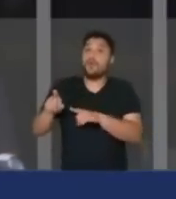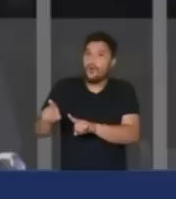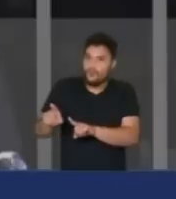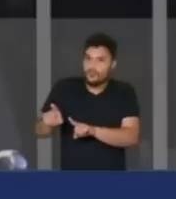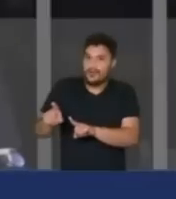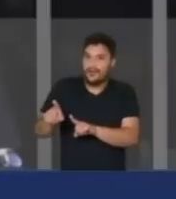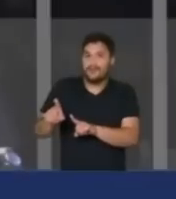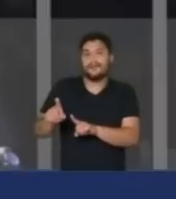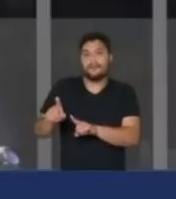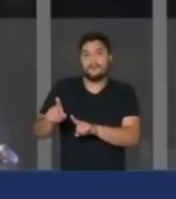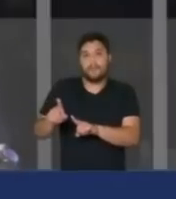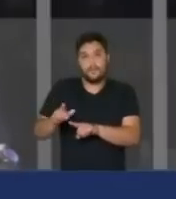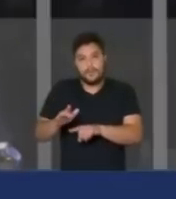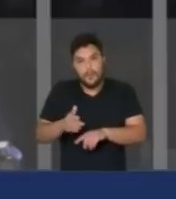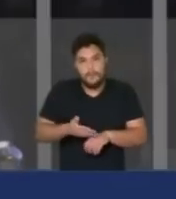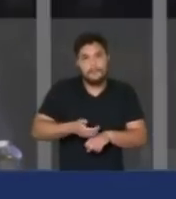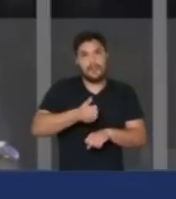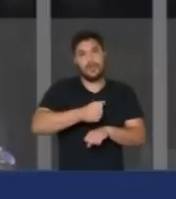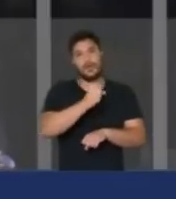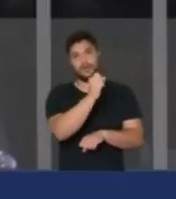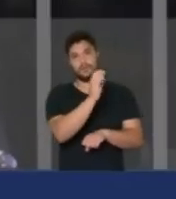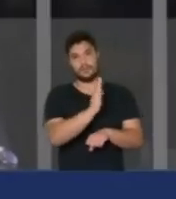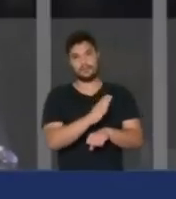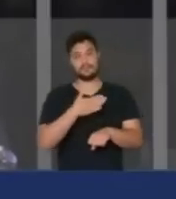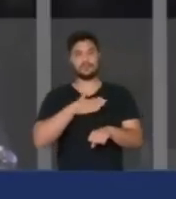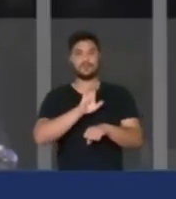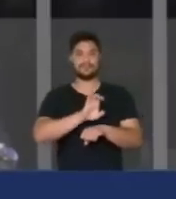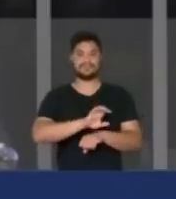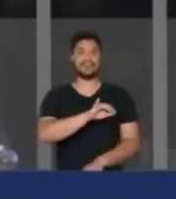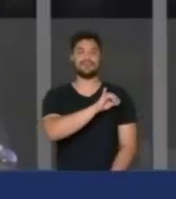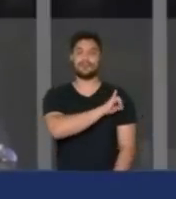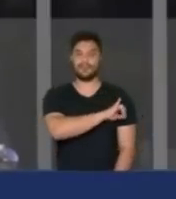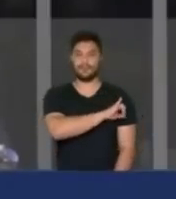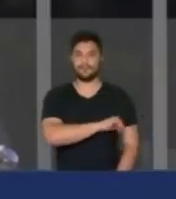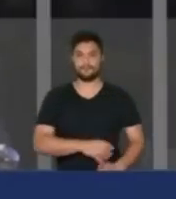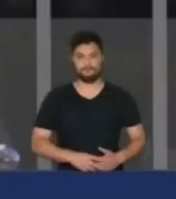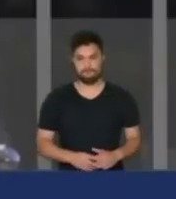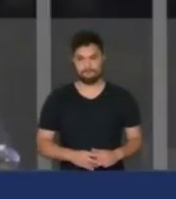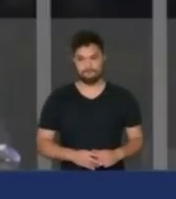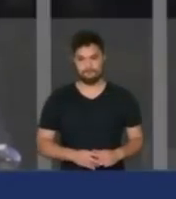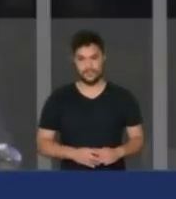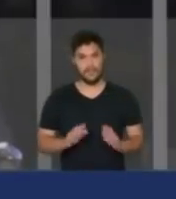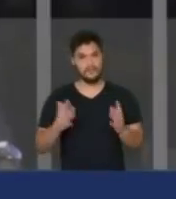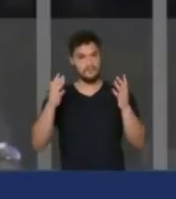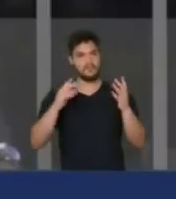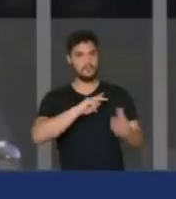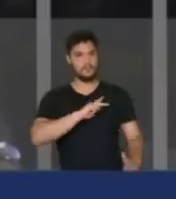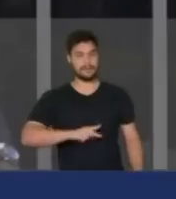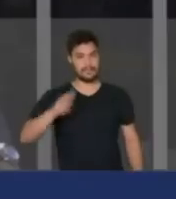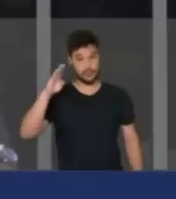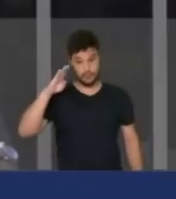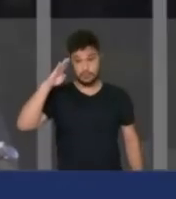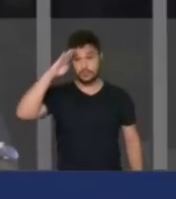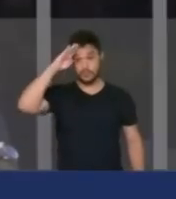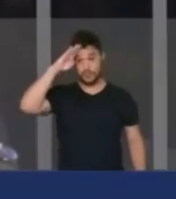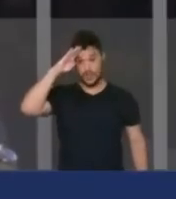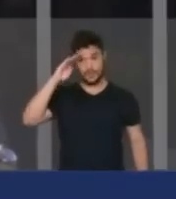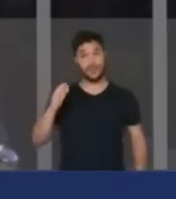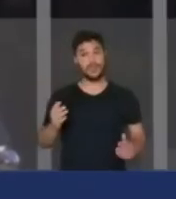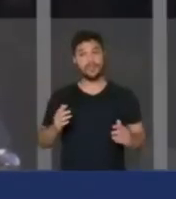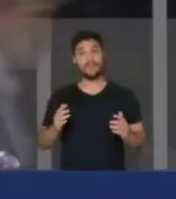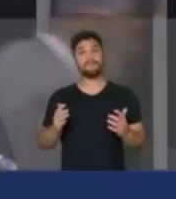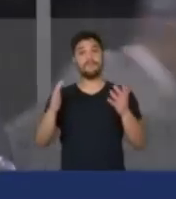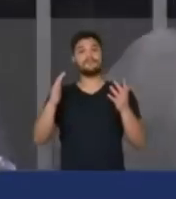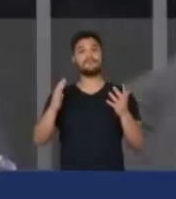e para o bem do meu estado do Rio de Janeiro vivo Presidente bolsonaro e viva o grande